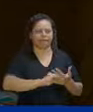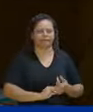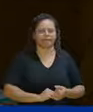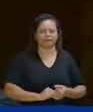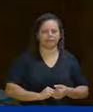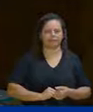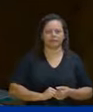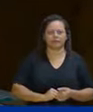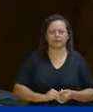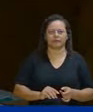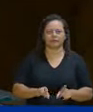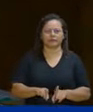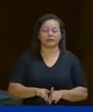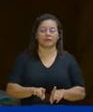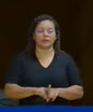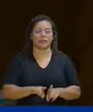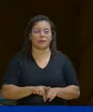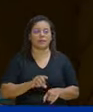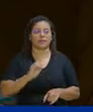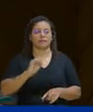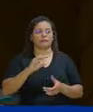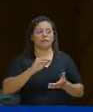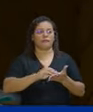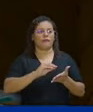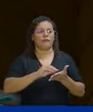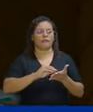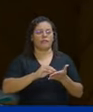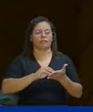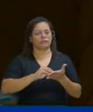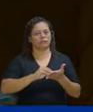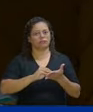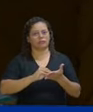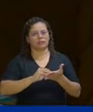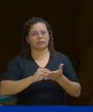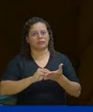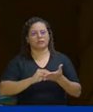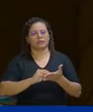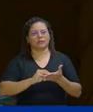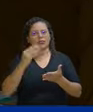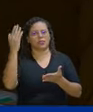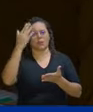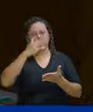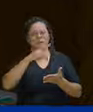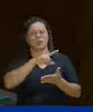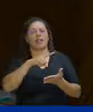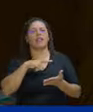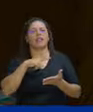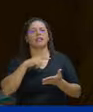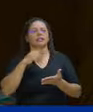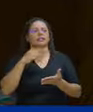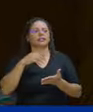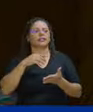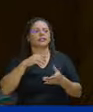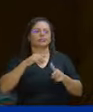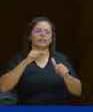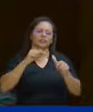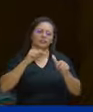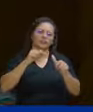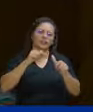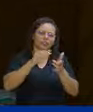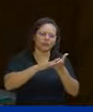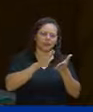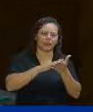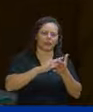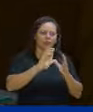é importante esclarecer que a falta de comprovação adequada das despesas pelo partido pode indicar uma irregularidade